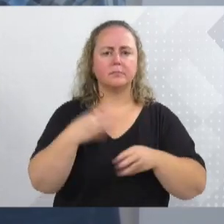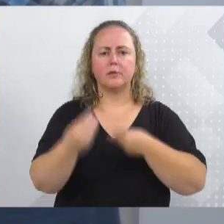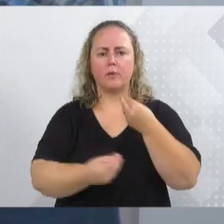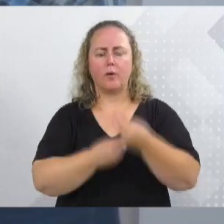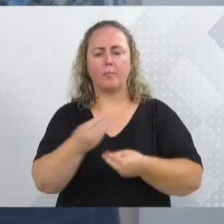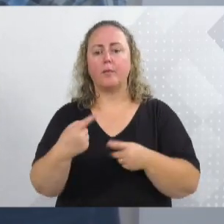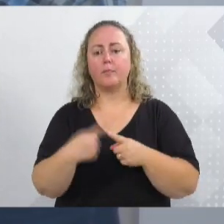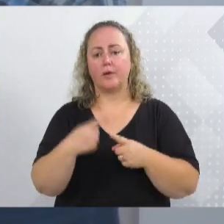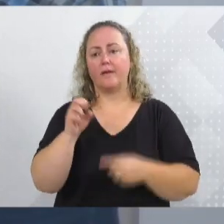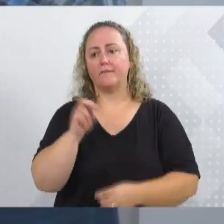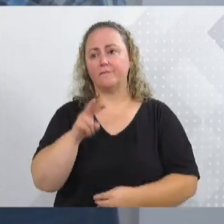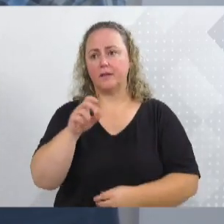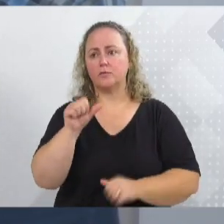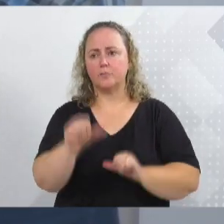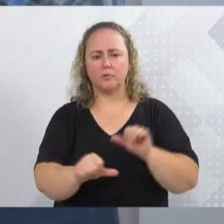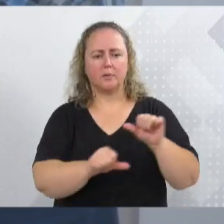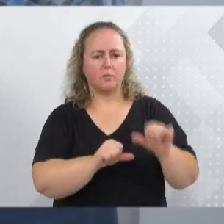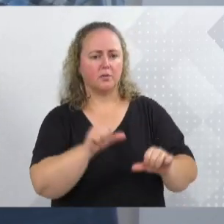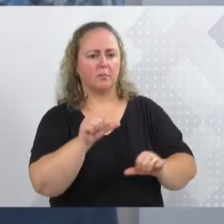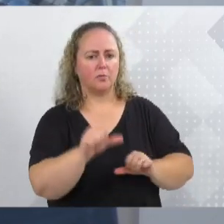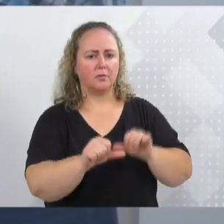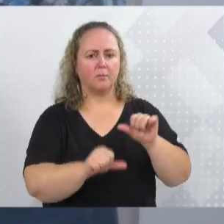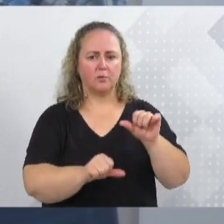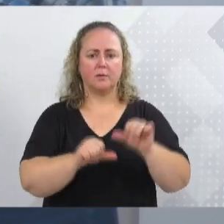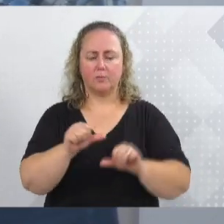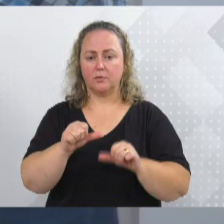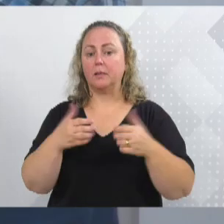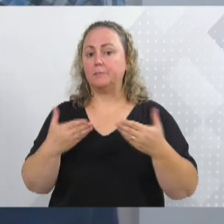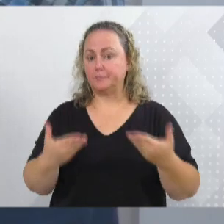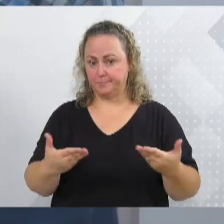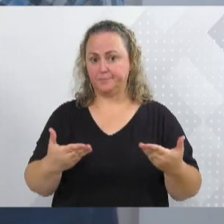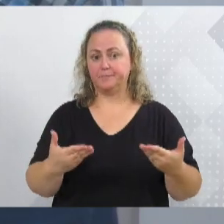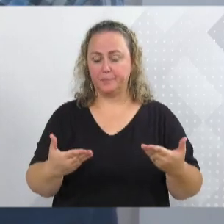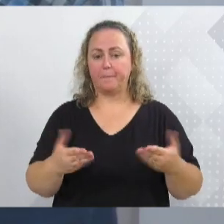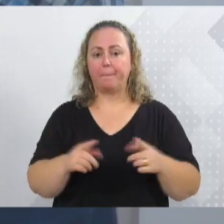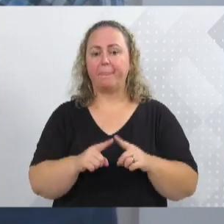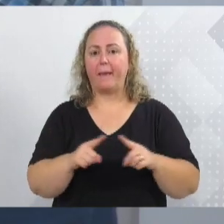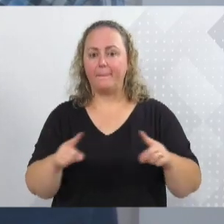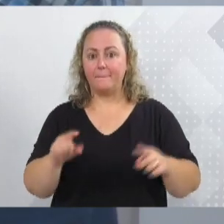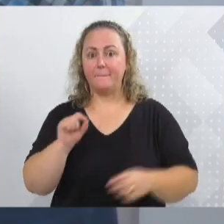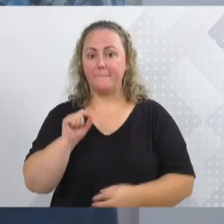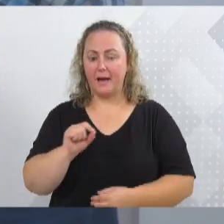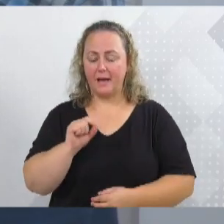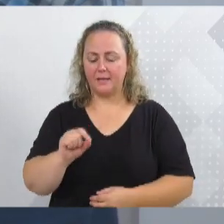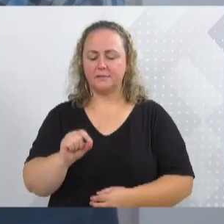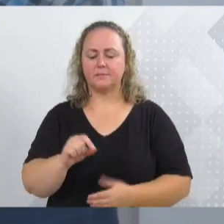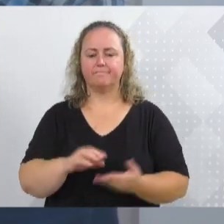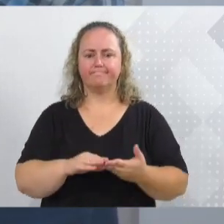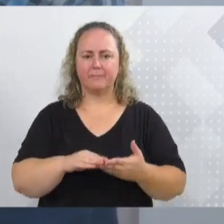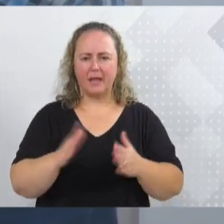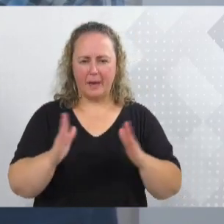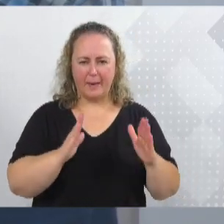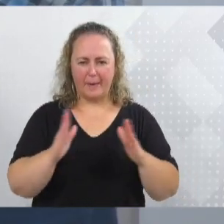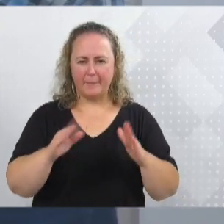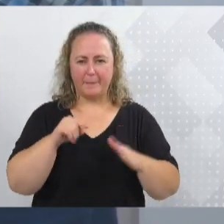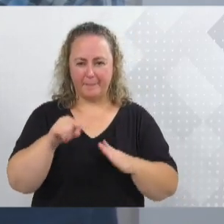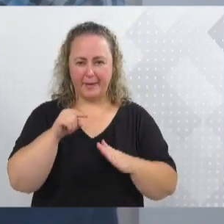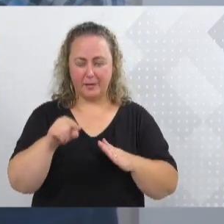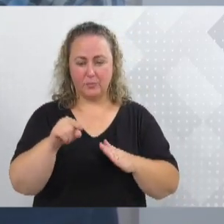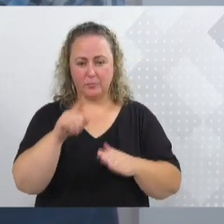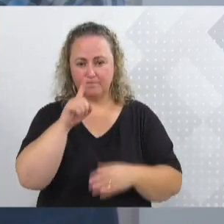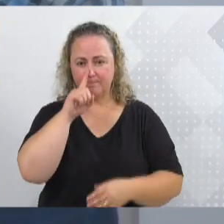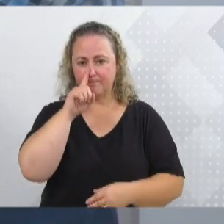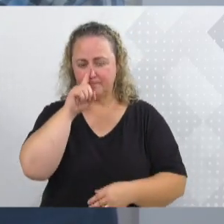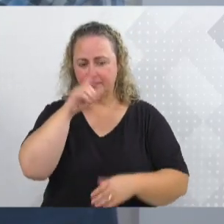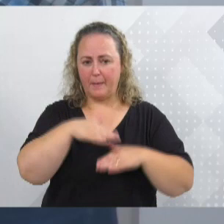ele é mutante, né, ele vem se mutando ao longo do tempo. E as mutações, apesar de, na fase aguda, elas serem mais benignas do